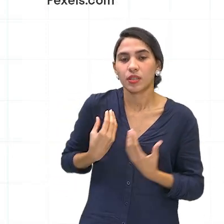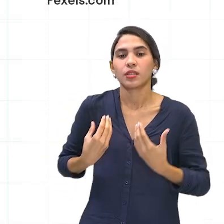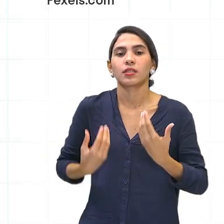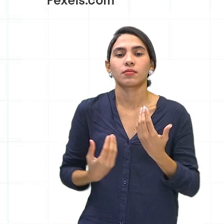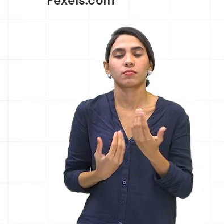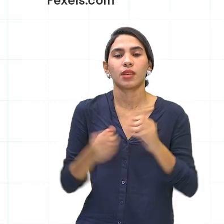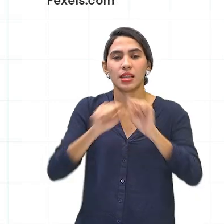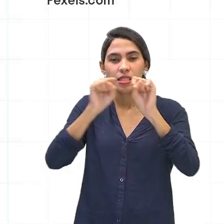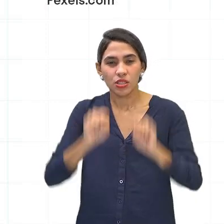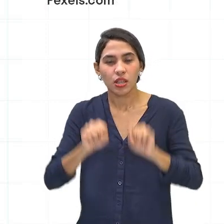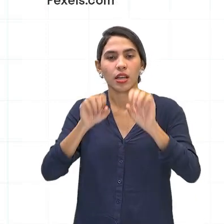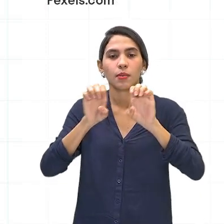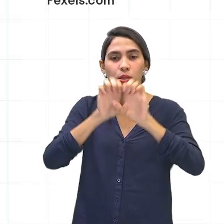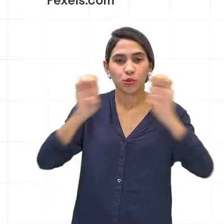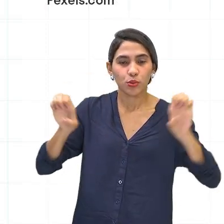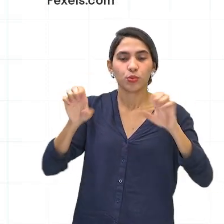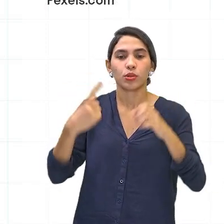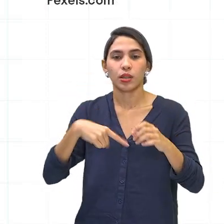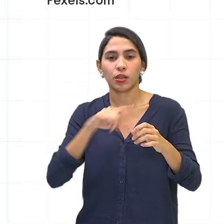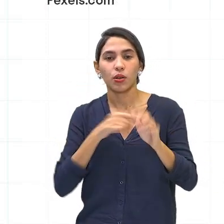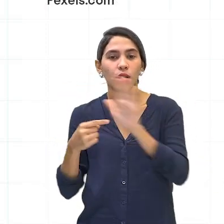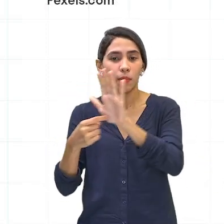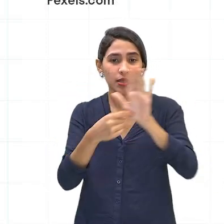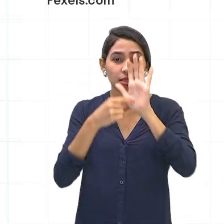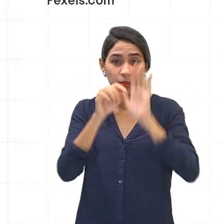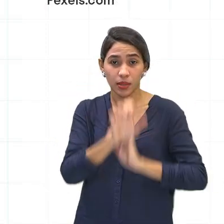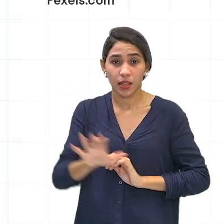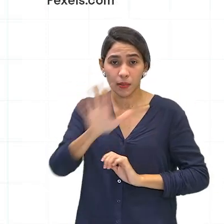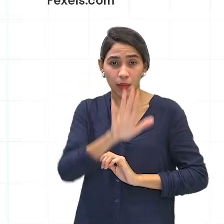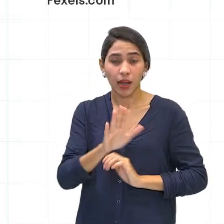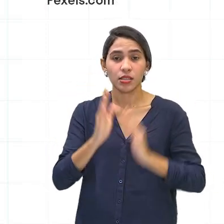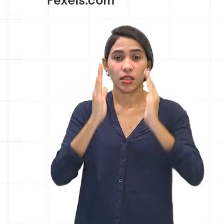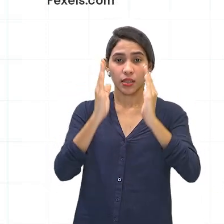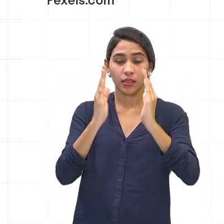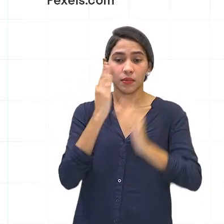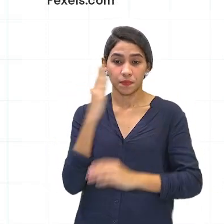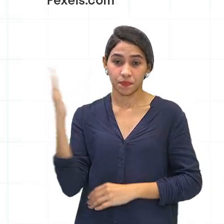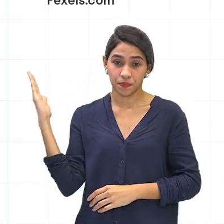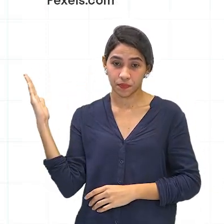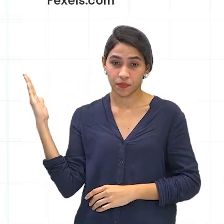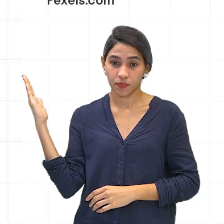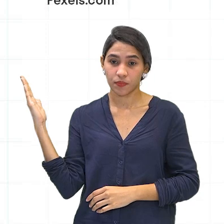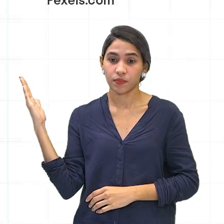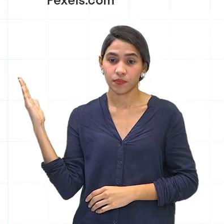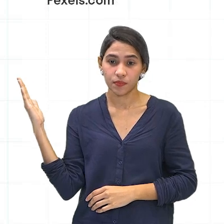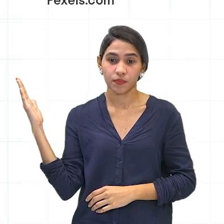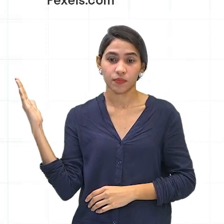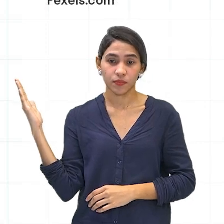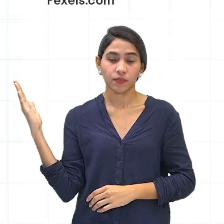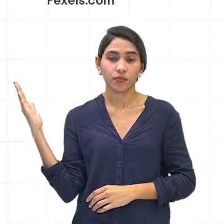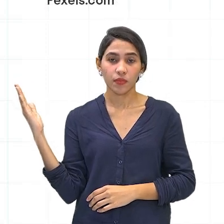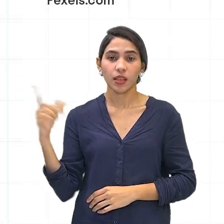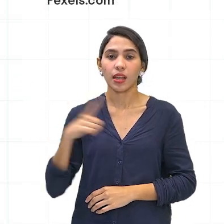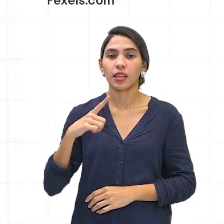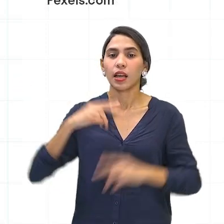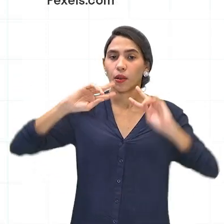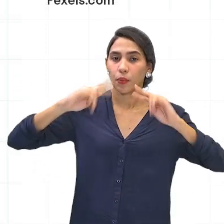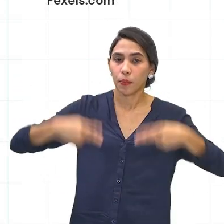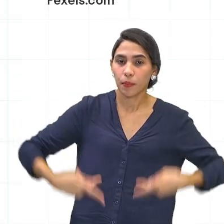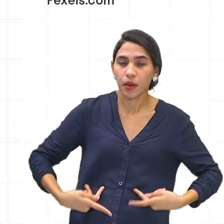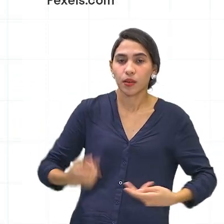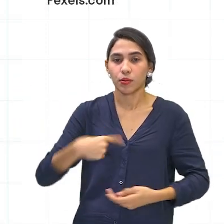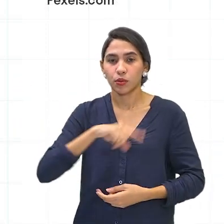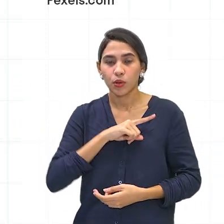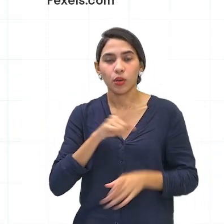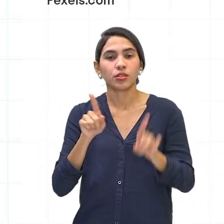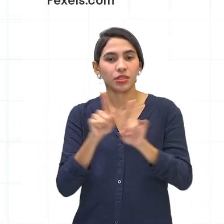os sistemas, como a gente pode representar nessa imagem aí do meio, onde nós temos a representação de um corpo humano, que a gente